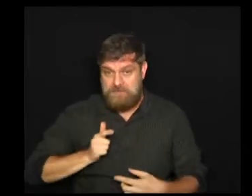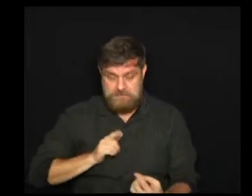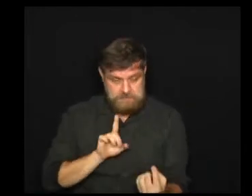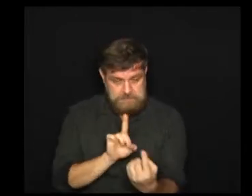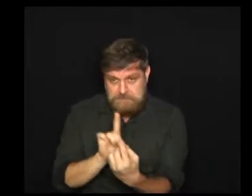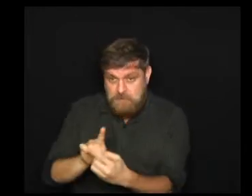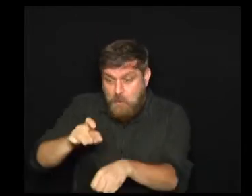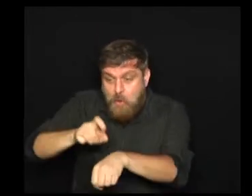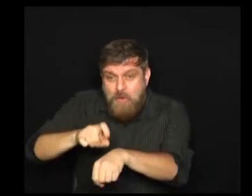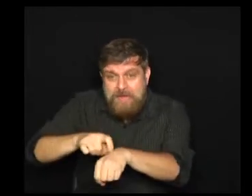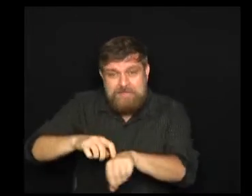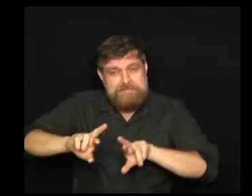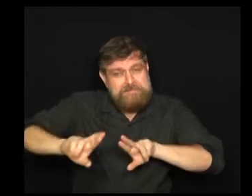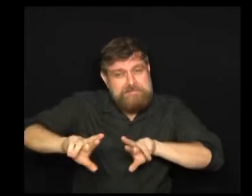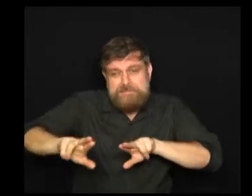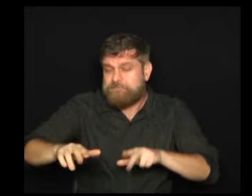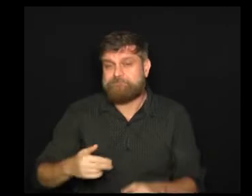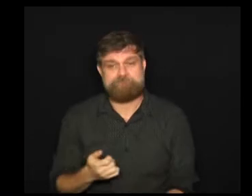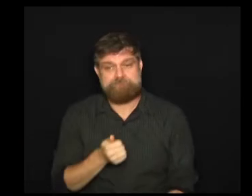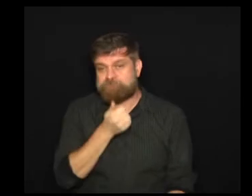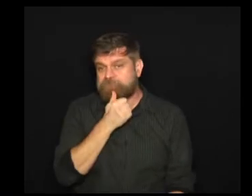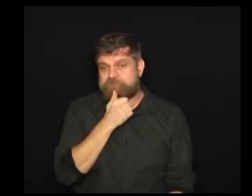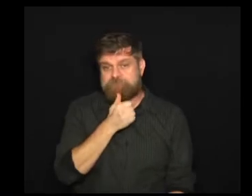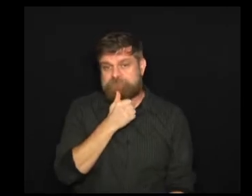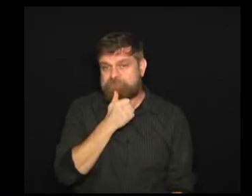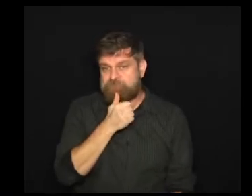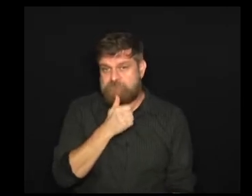horários fora, mas ainda não temos